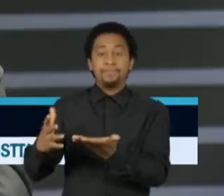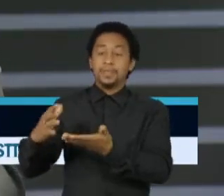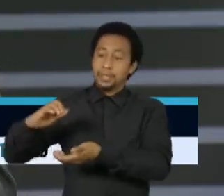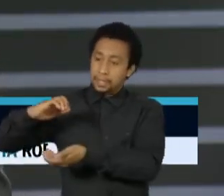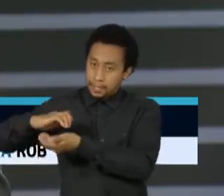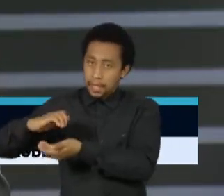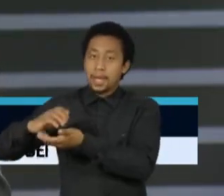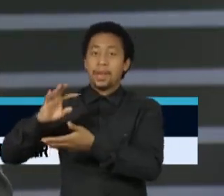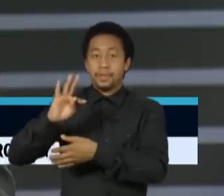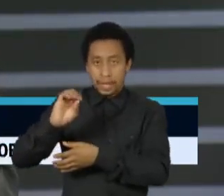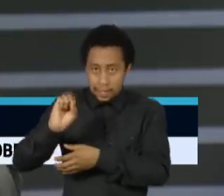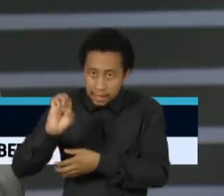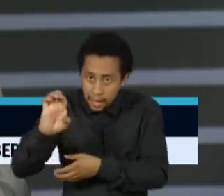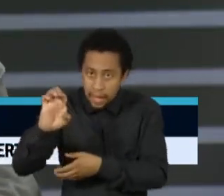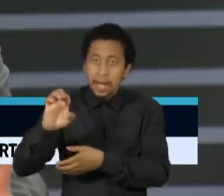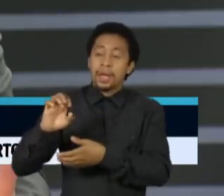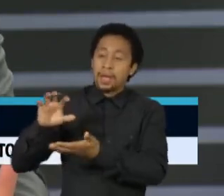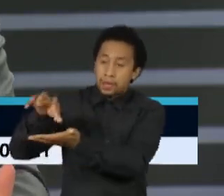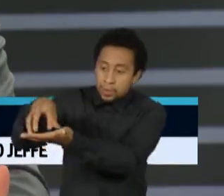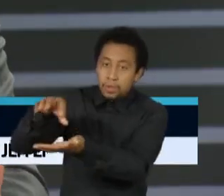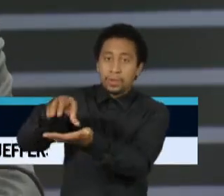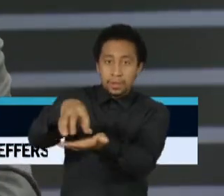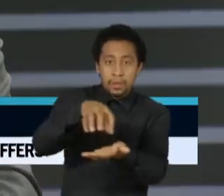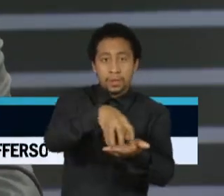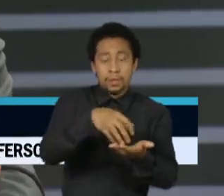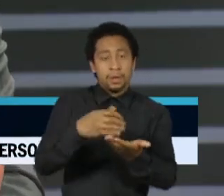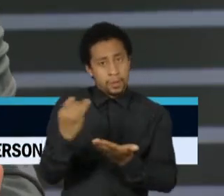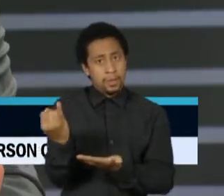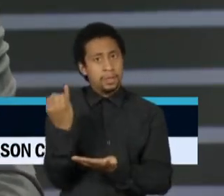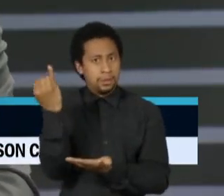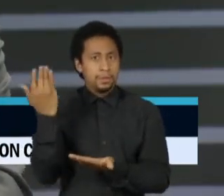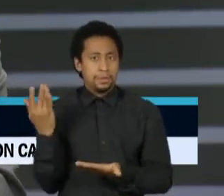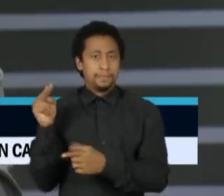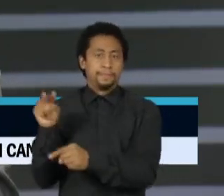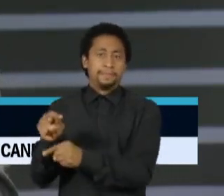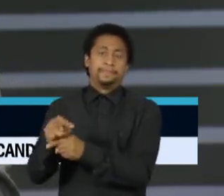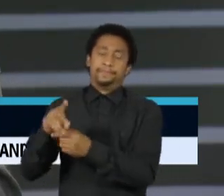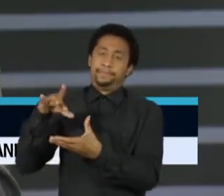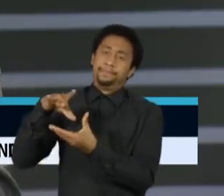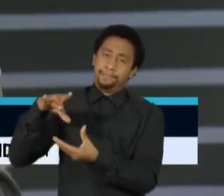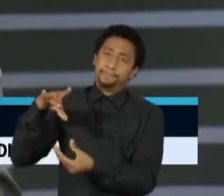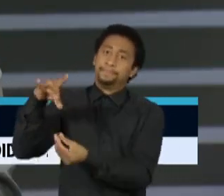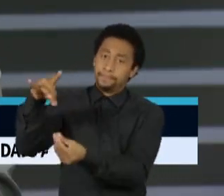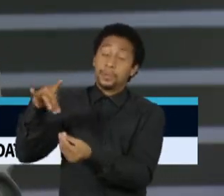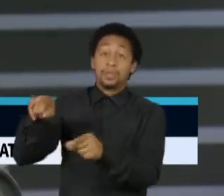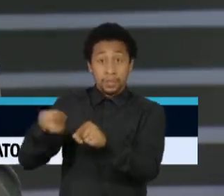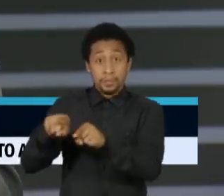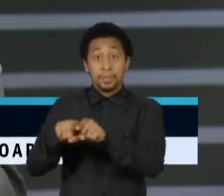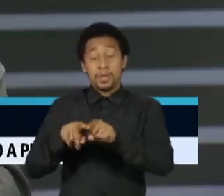defender o STF, o TSE, que são instituições importantes, são instituições que protegem a democracia e protegem